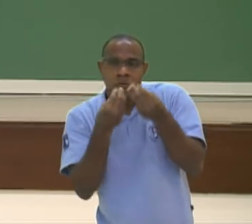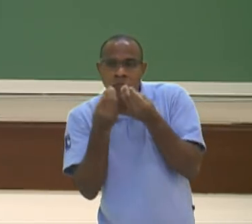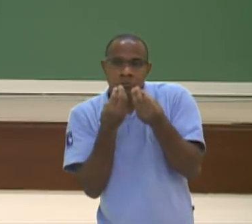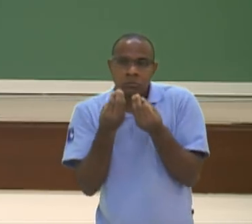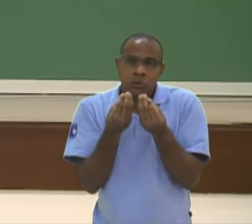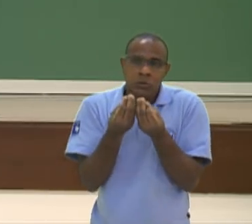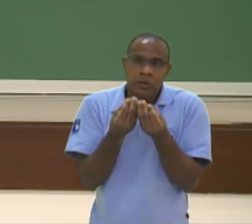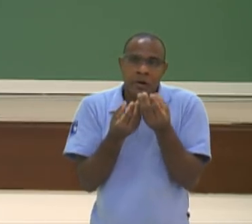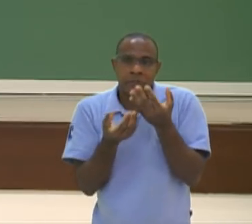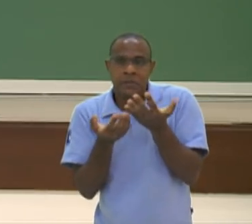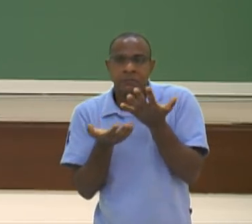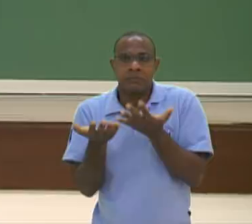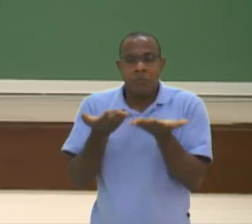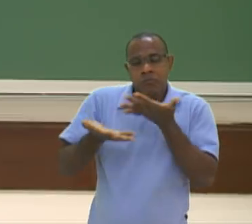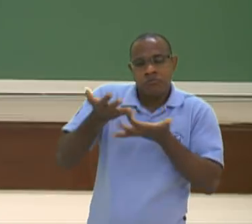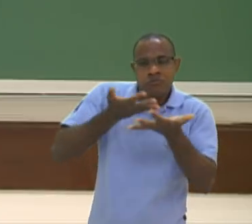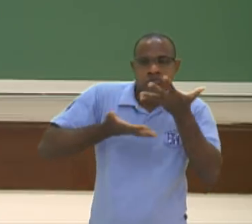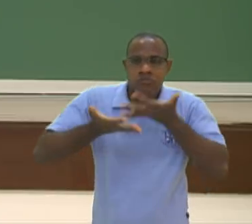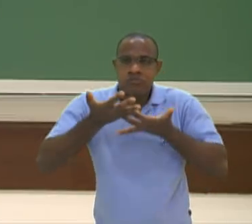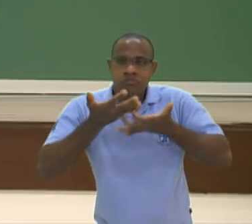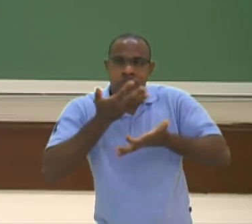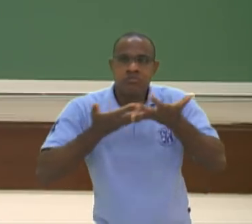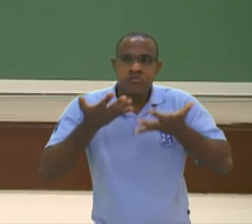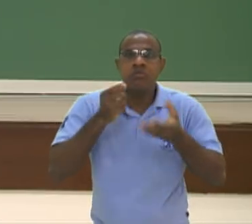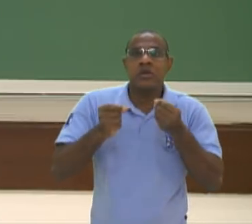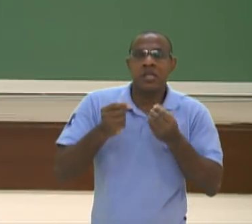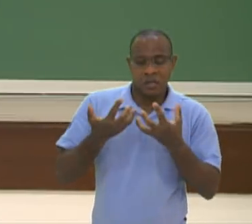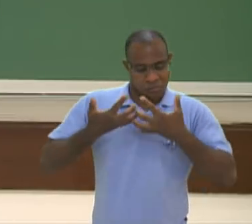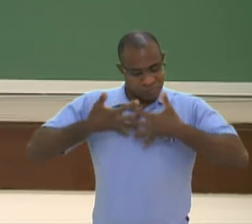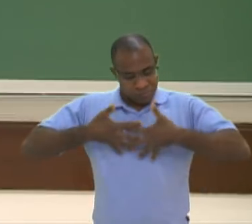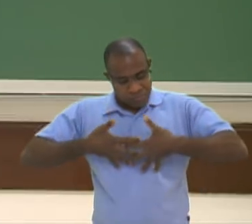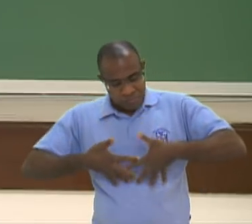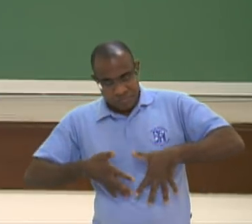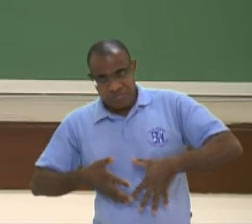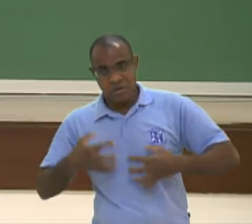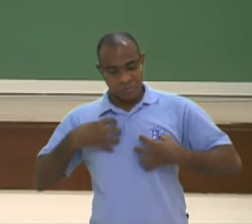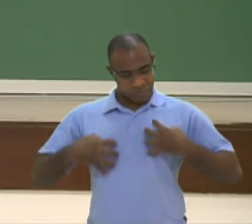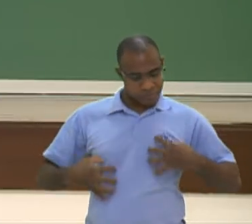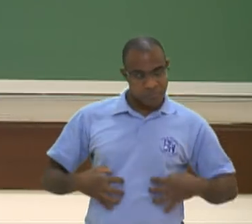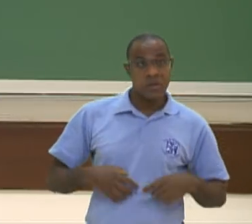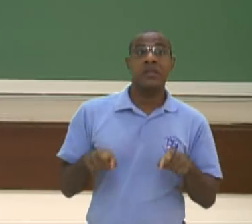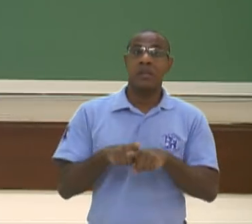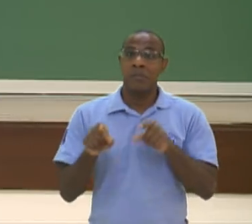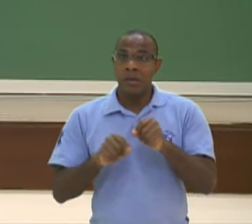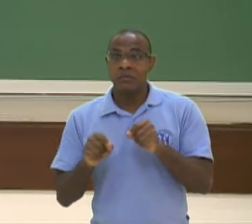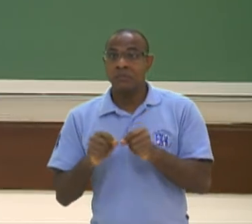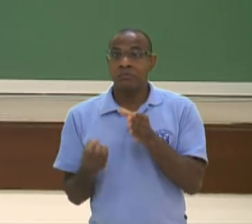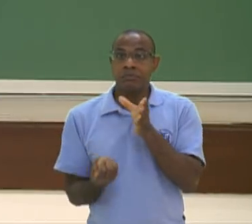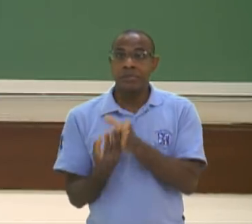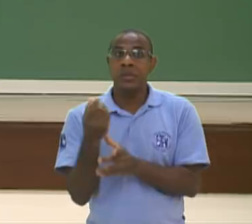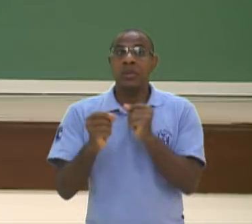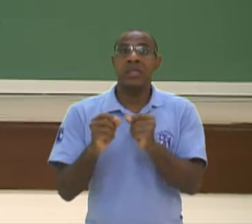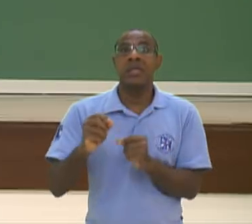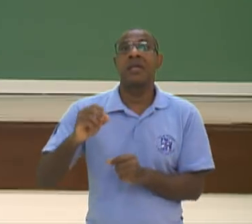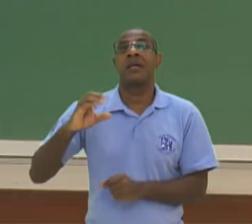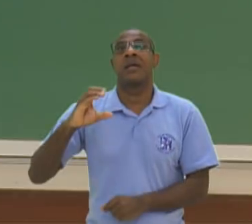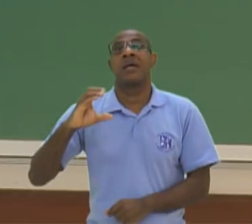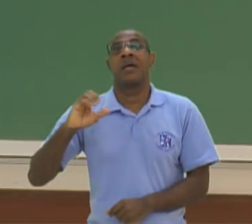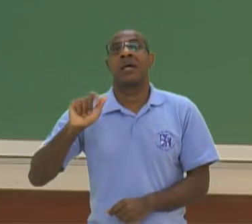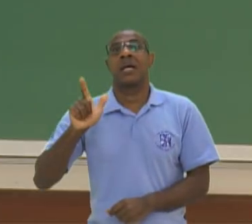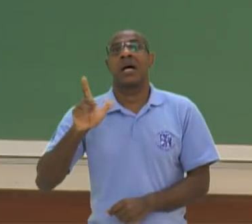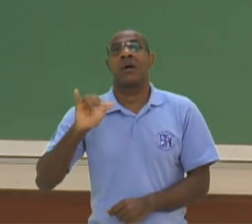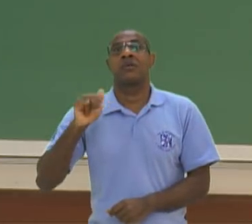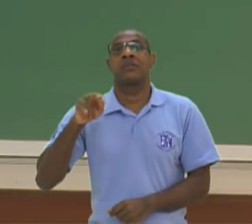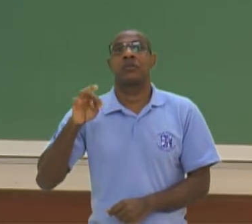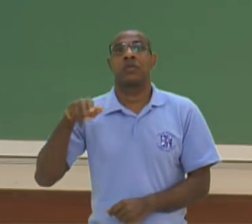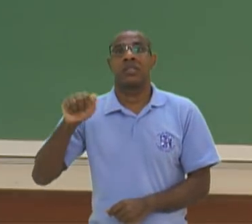com o funcionamento do corpo, ela ainda produz a calcitonina. E aí temos um quiz. E